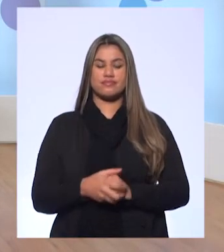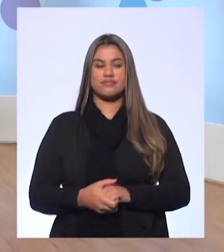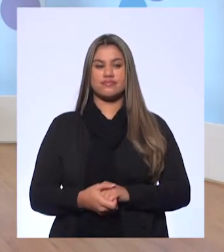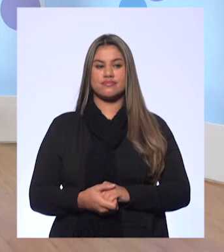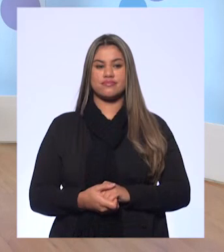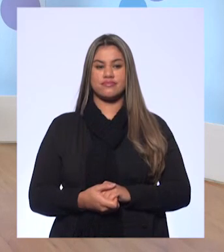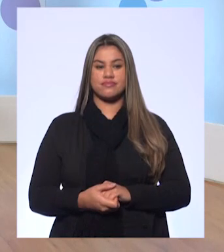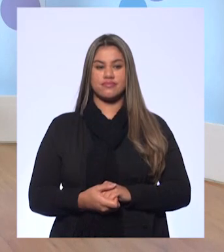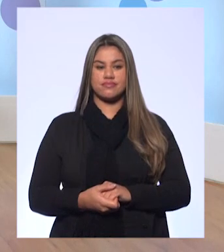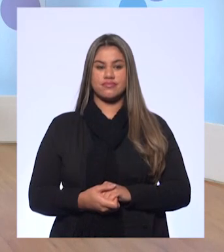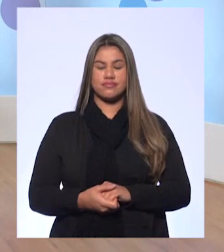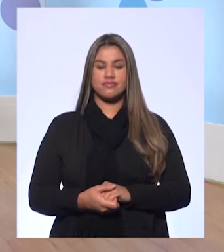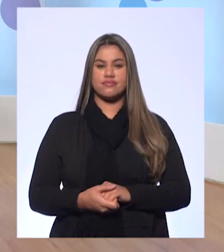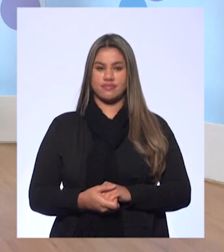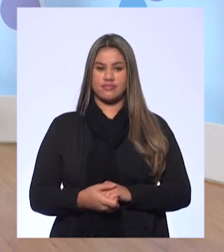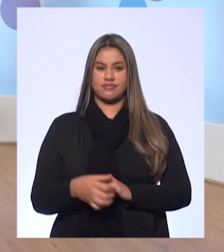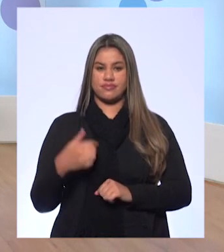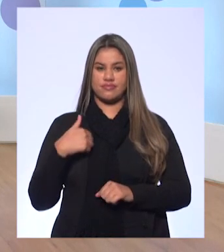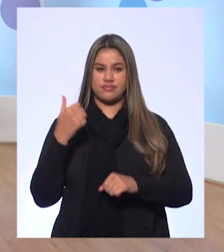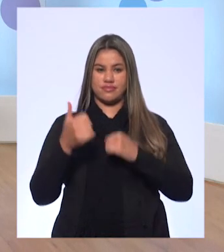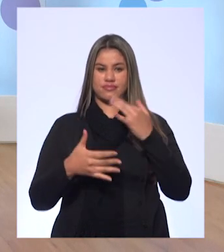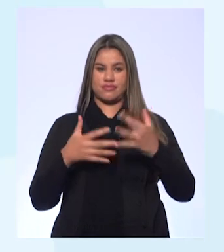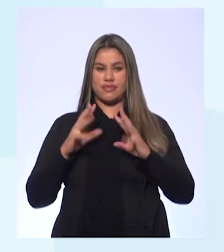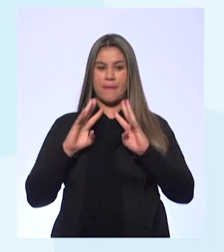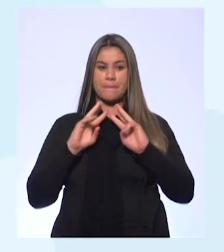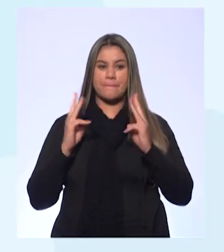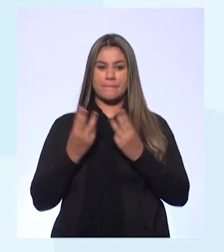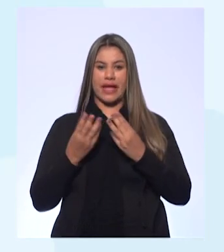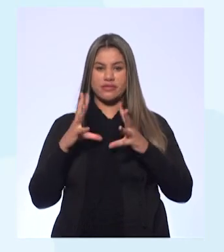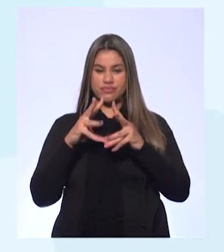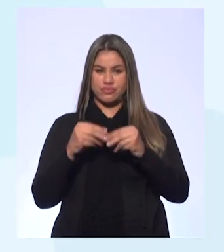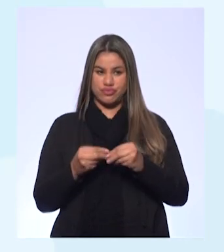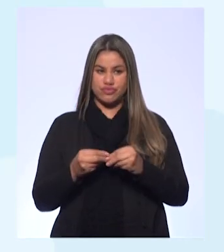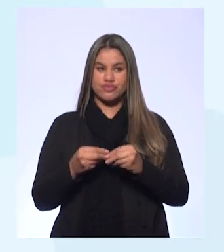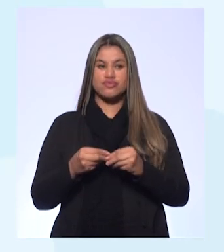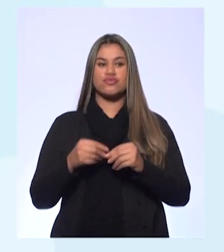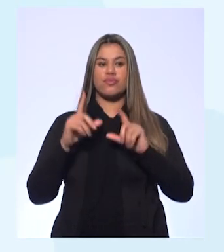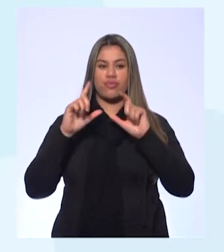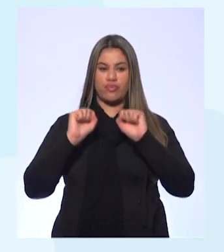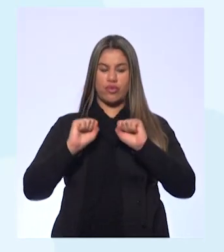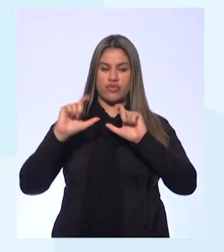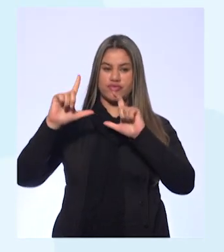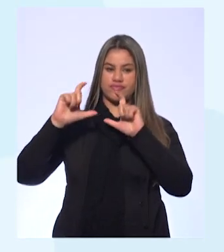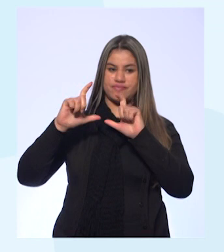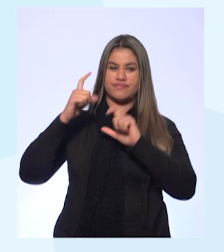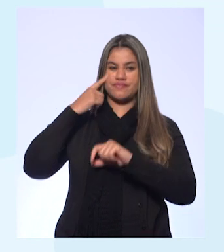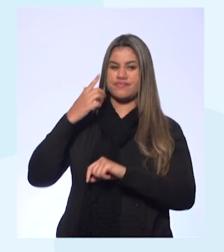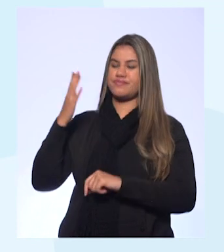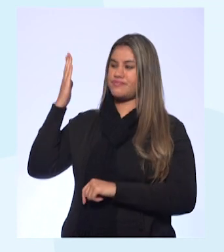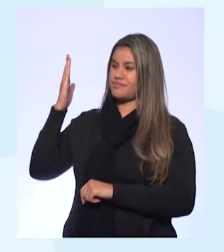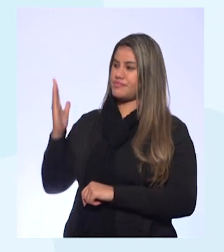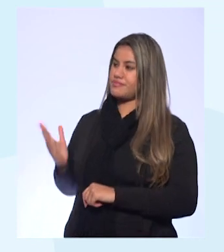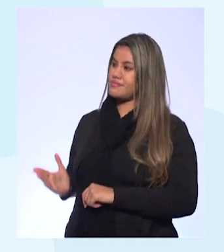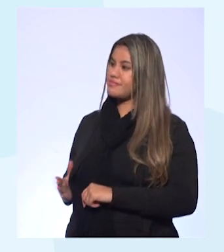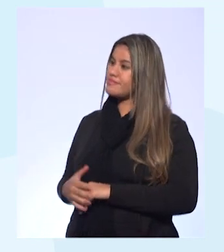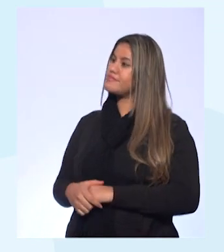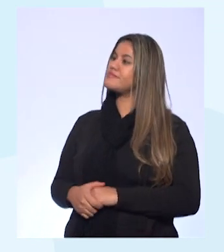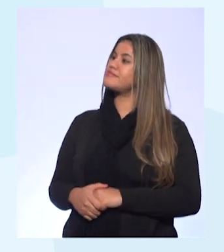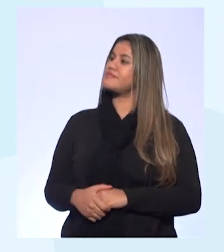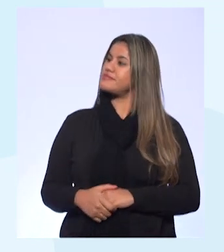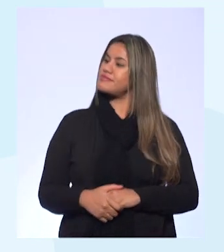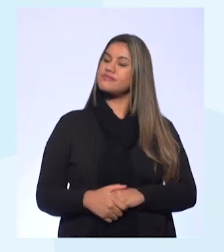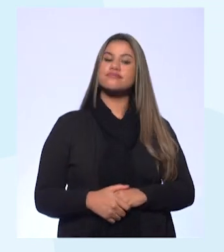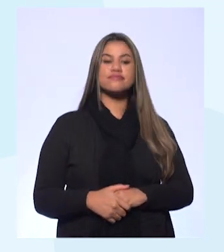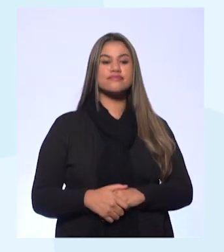eu coloquei aqui já para vocês as massas de todos, se vocês quiserem dar uma olhada também, printar. Né? Eu pulei alguns, mas seria legal que vocês